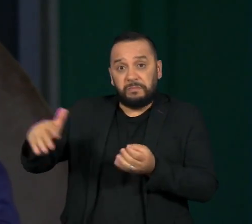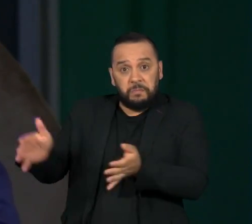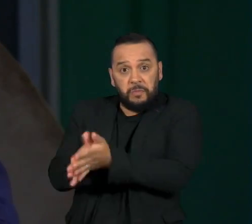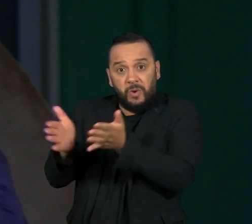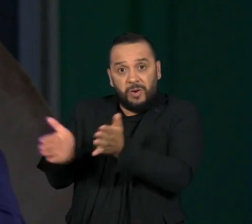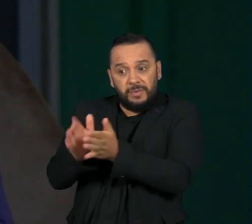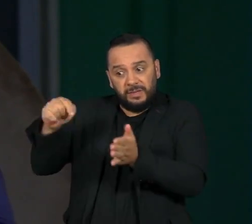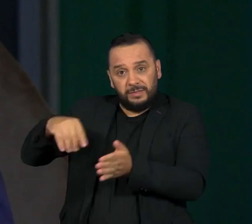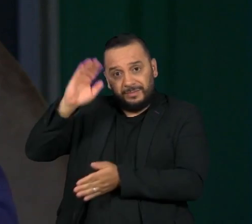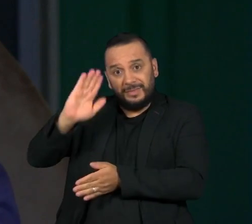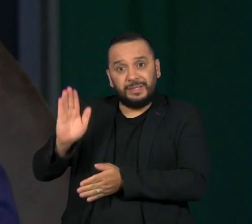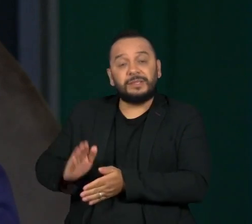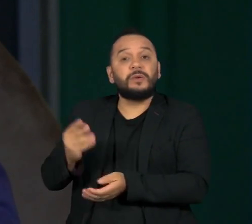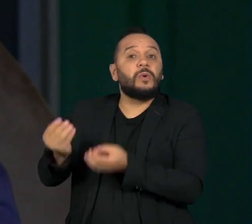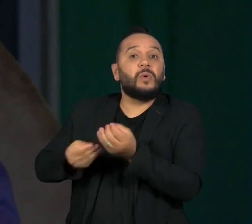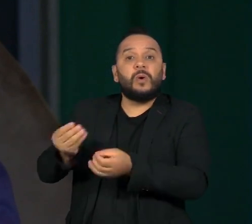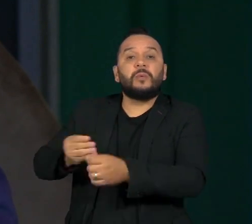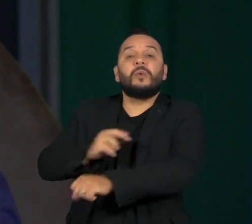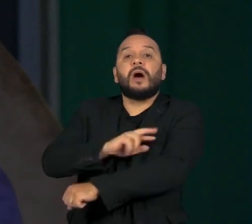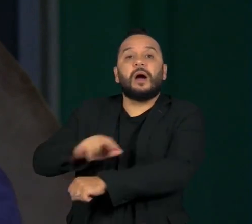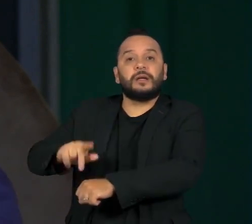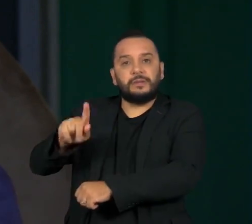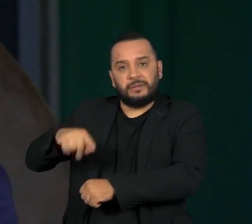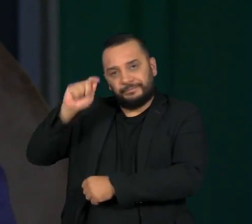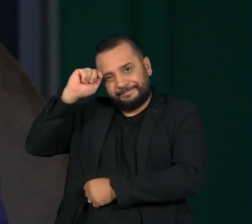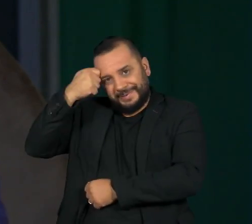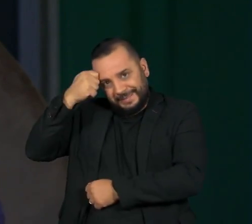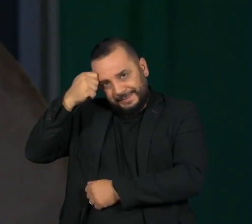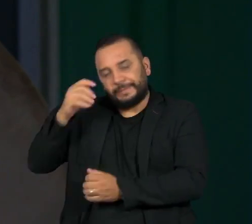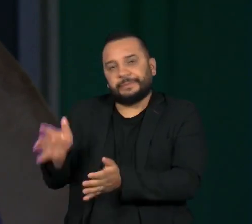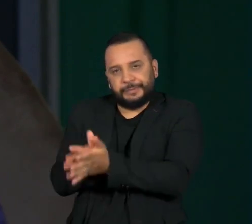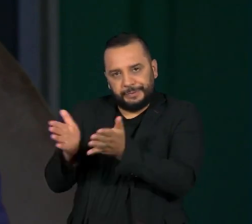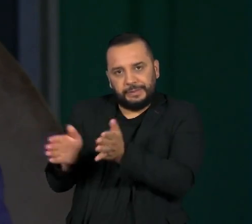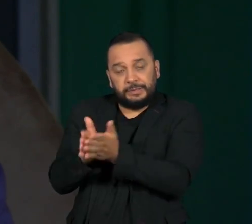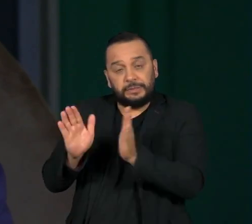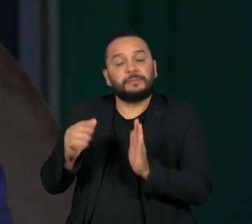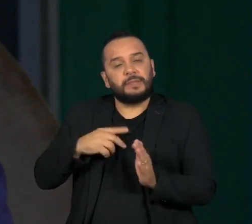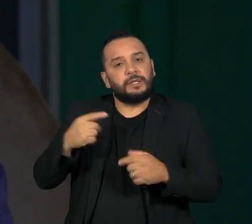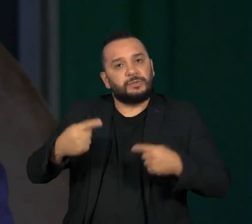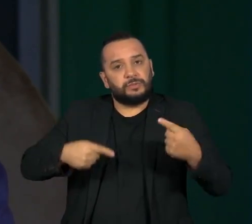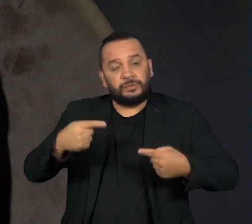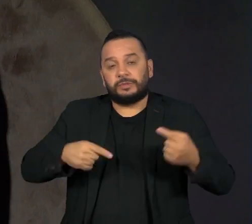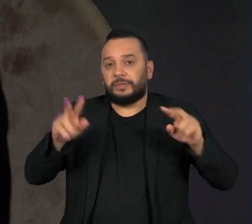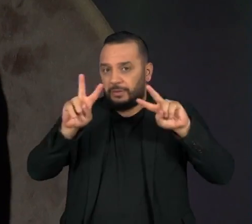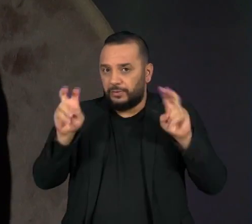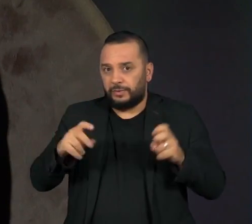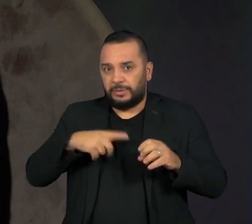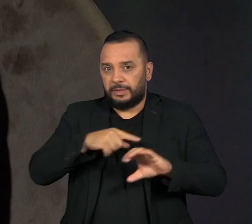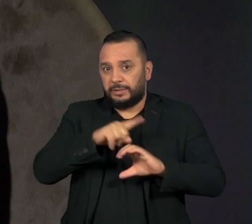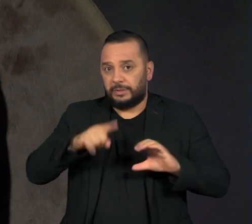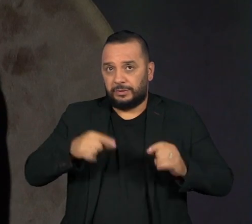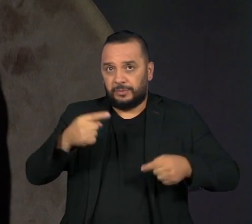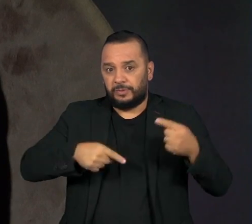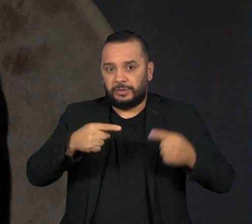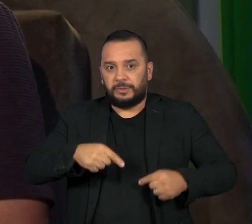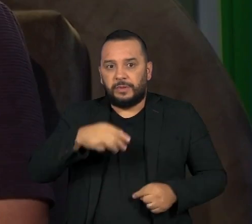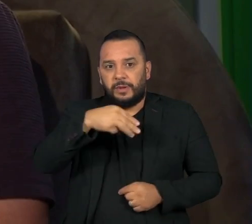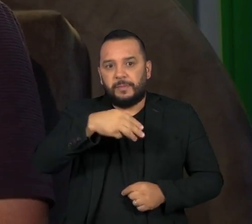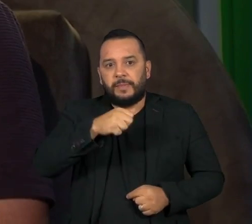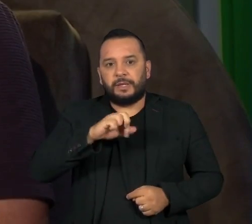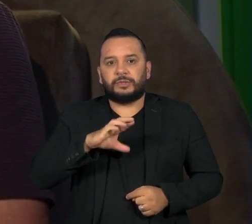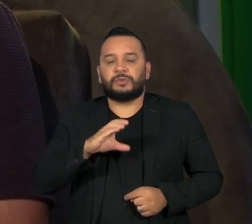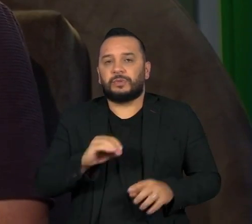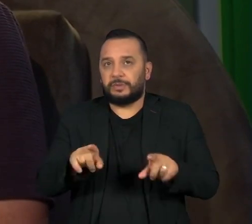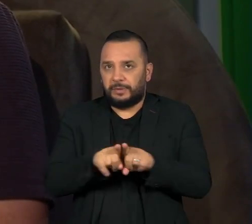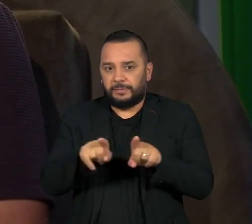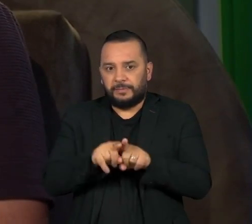preta. E para discutir sobre o assunto, nós estamos recebendo aqui no Negros em Foco o cientista político Márcio Black e o